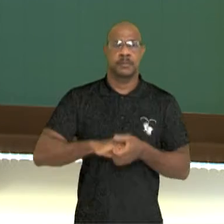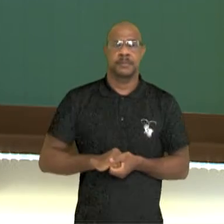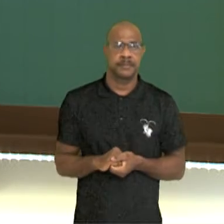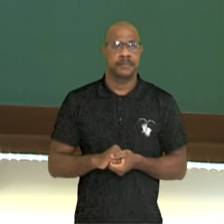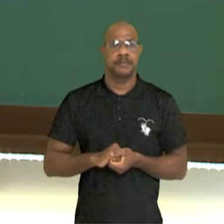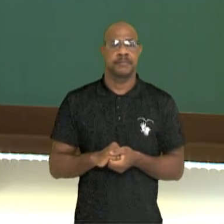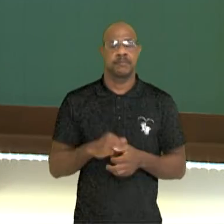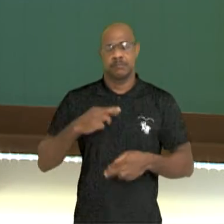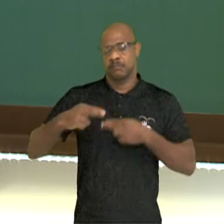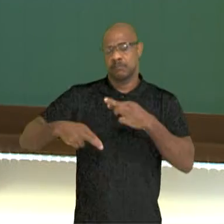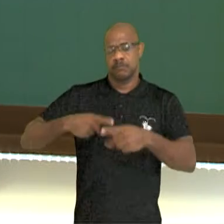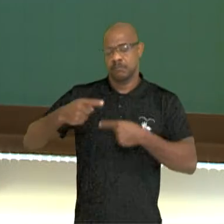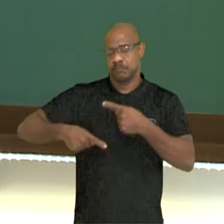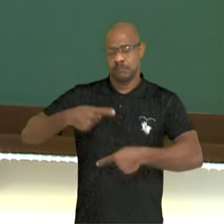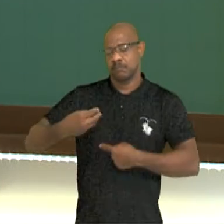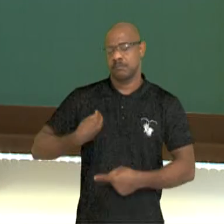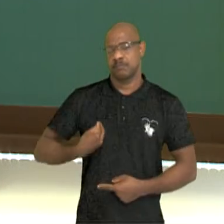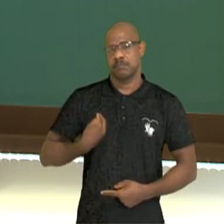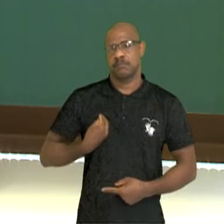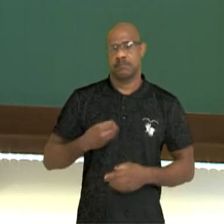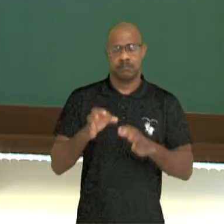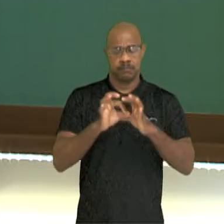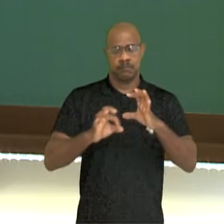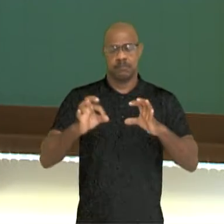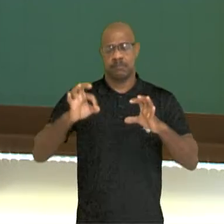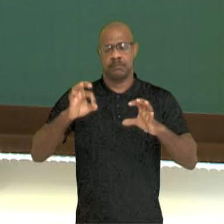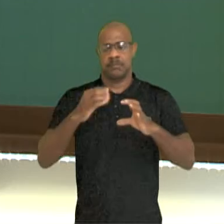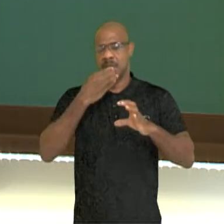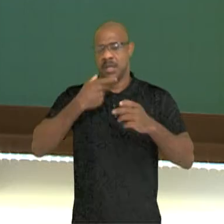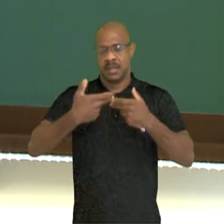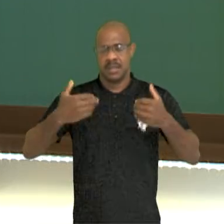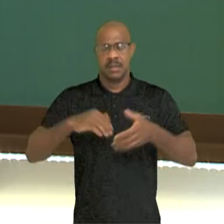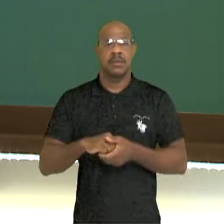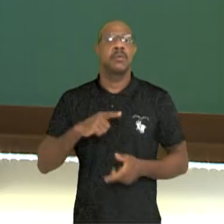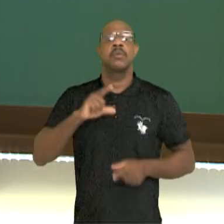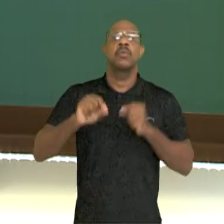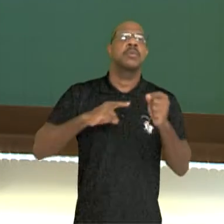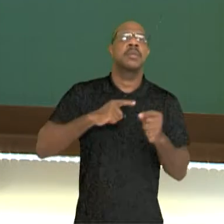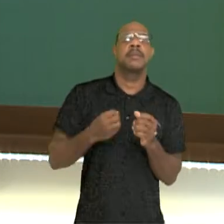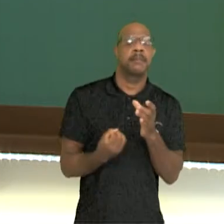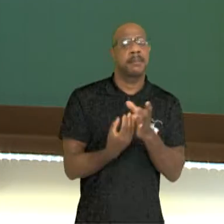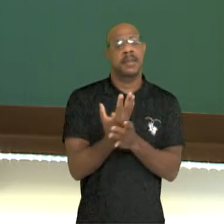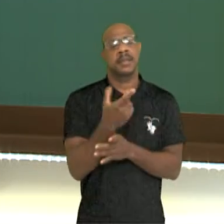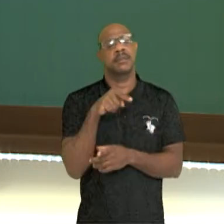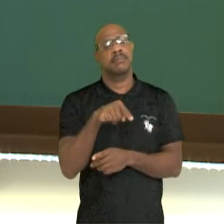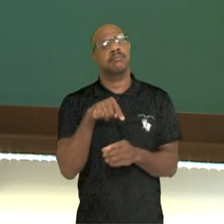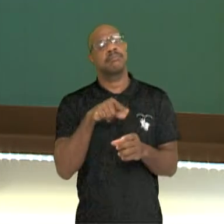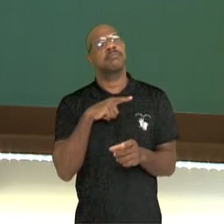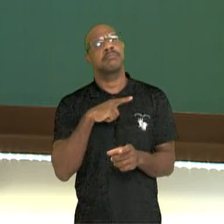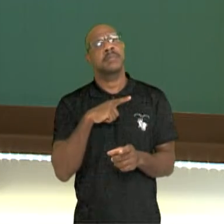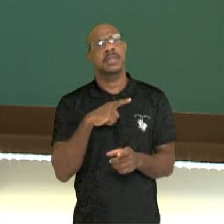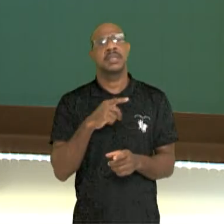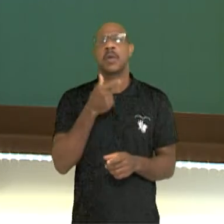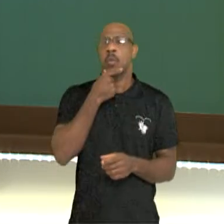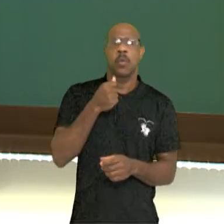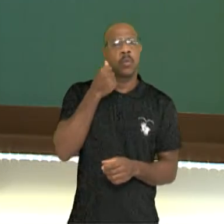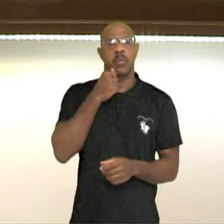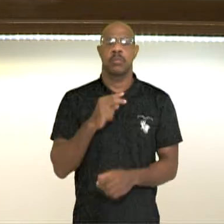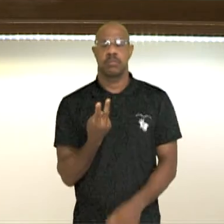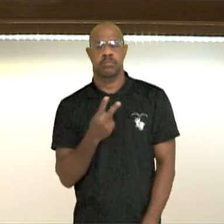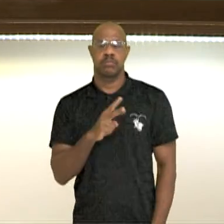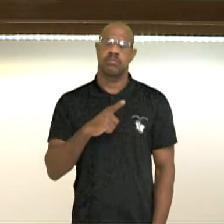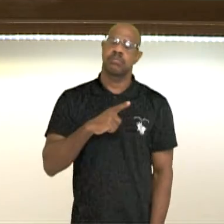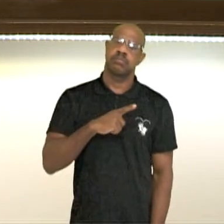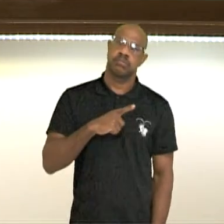O ciclo de vida das angiospermas, nós vimos o quê? Que nós temos plantas que são hermafroditas, possuem